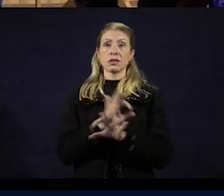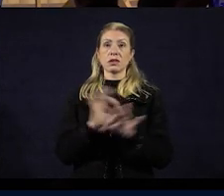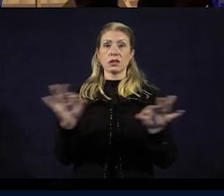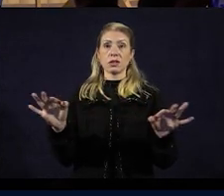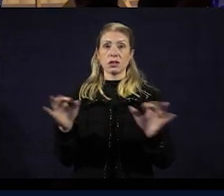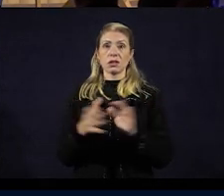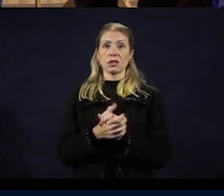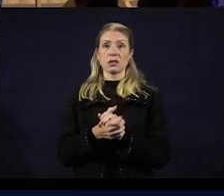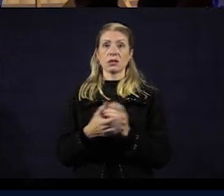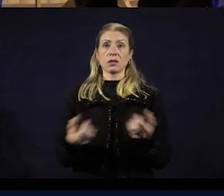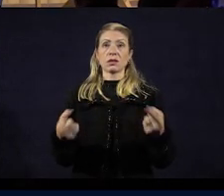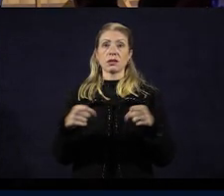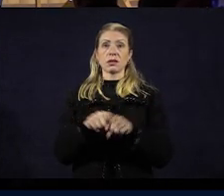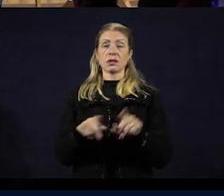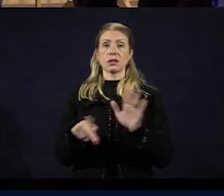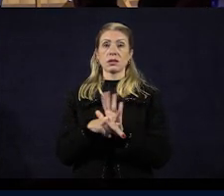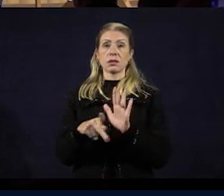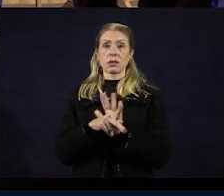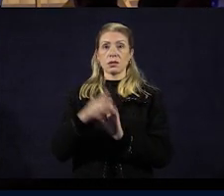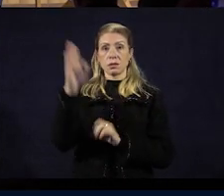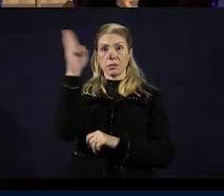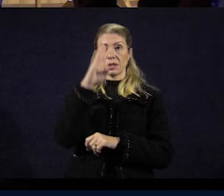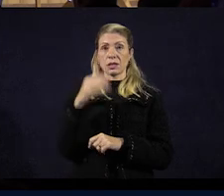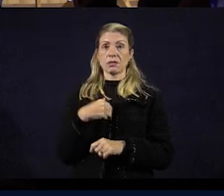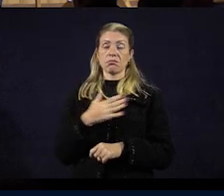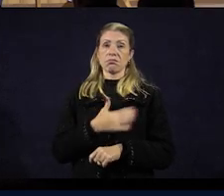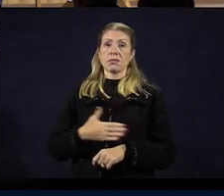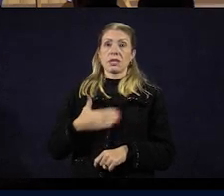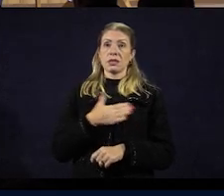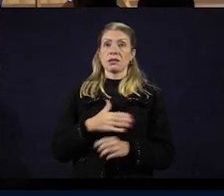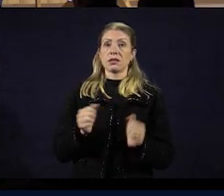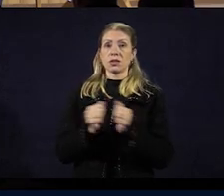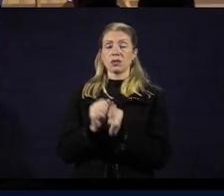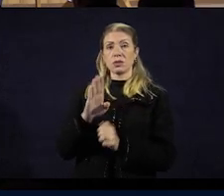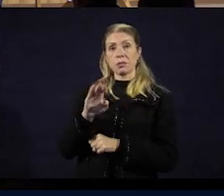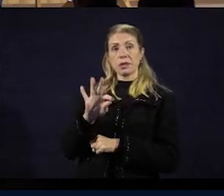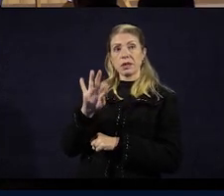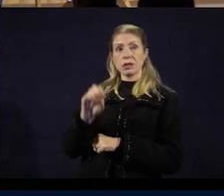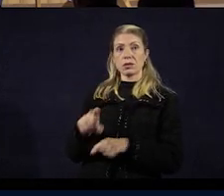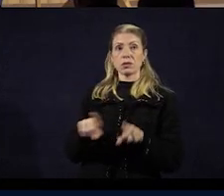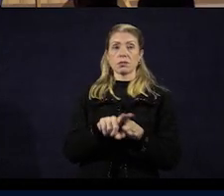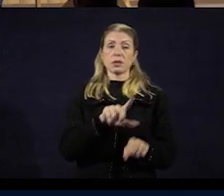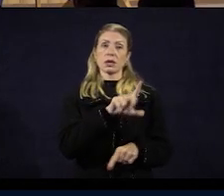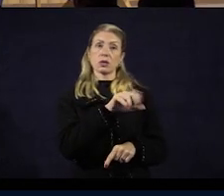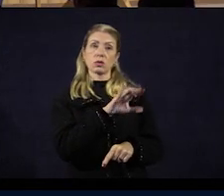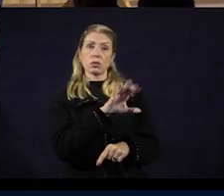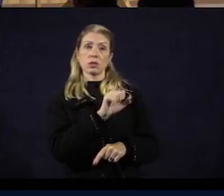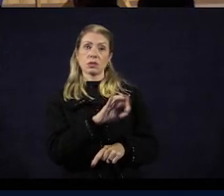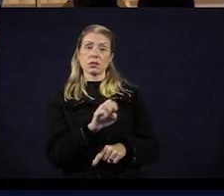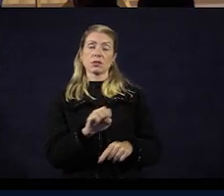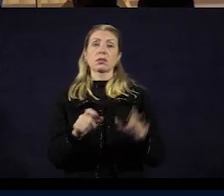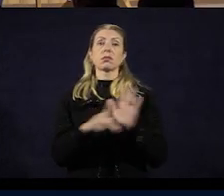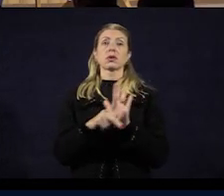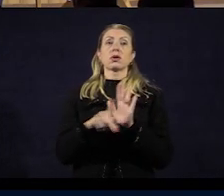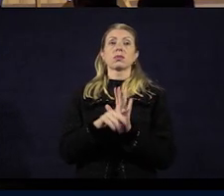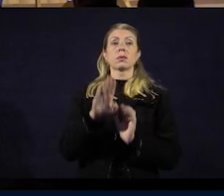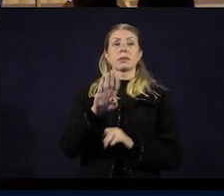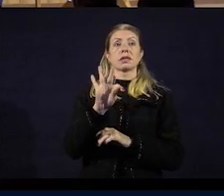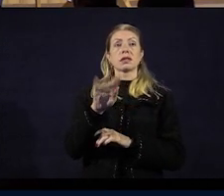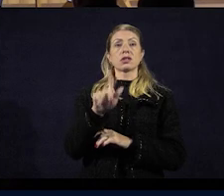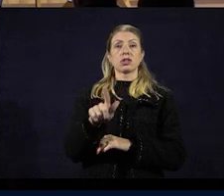um parceiro da infraestrutura do Brasil. Prazer estar contigo, Beto. Cumprimentar também o Lucas e o BTG por esse espaço, para a gente falar um pouco de